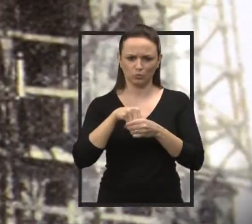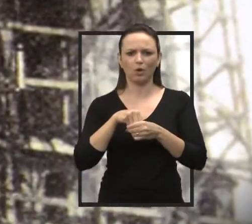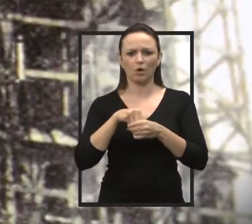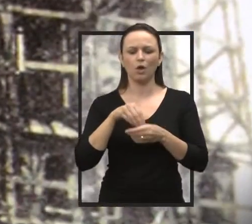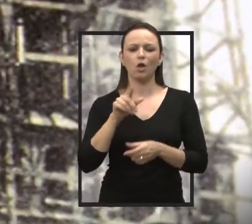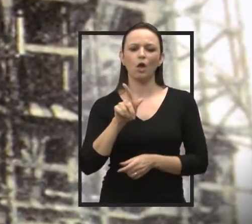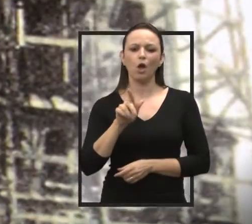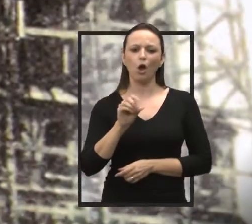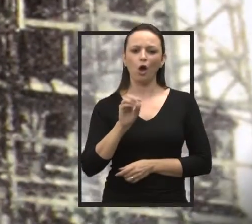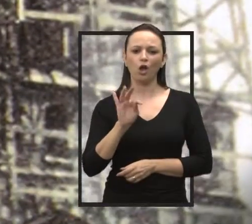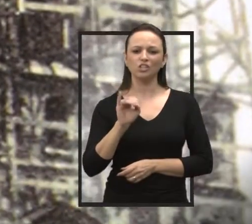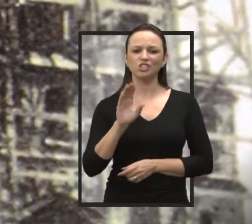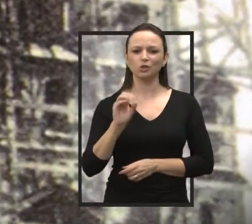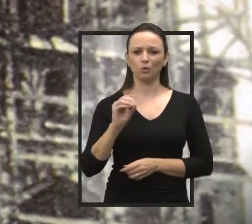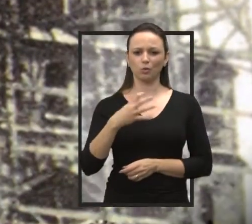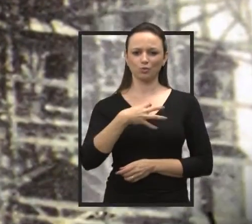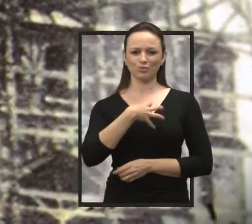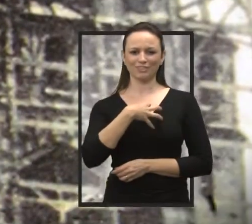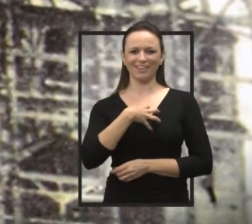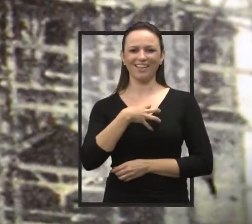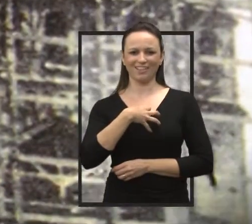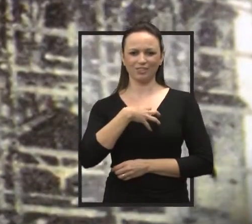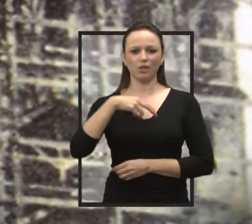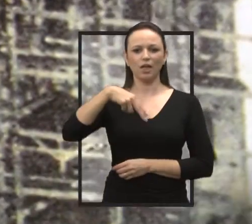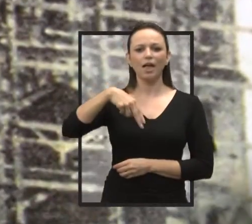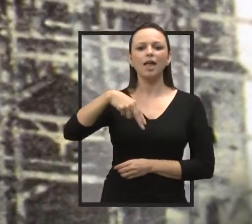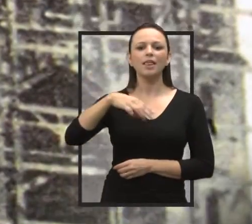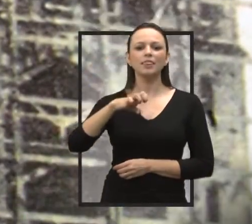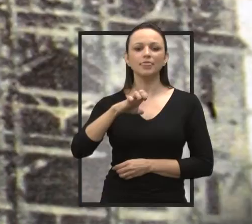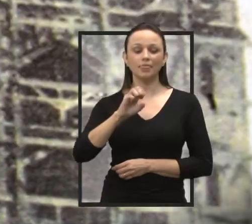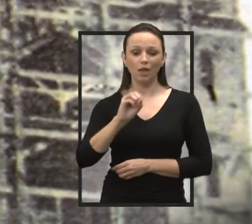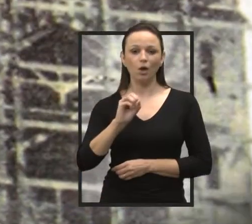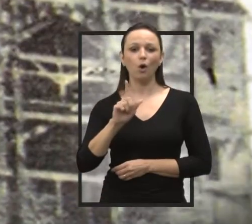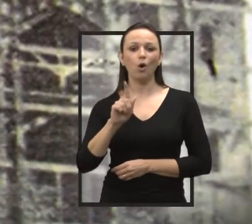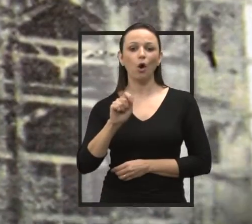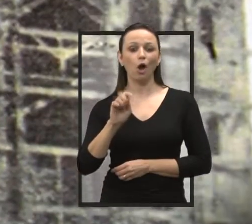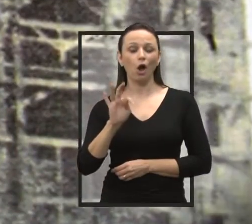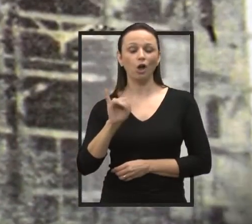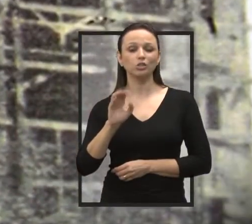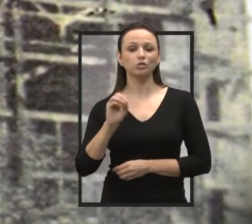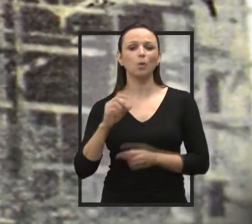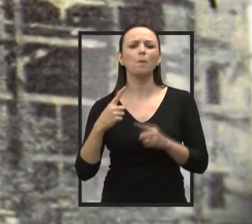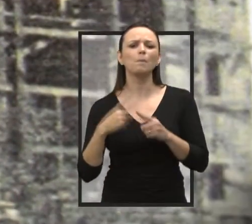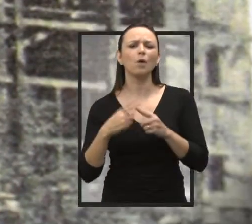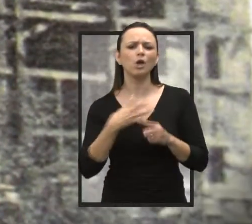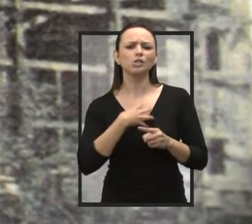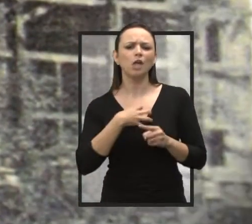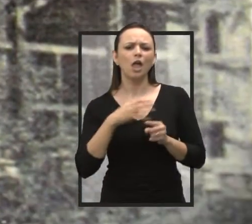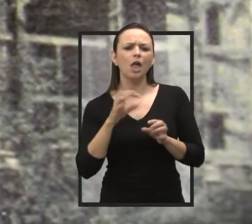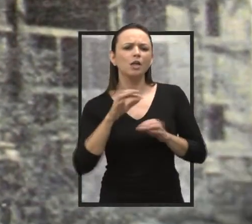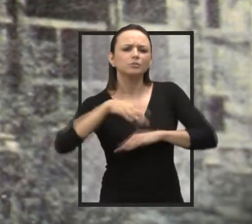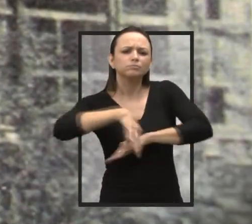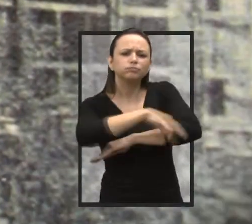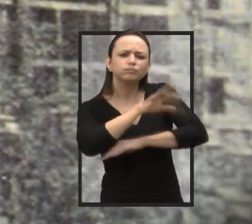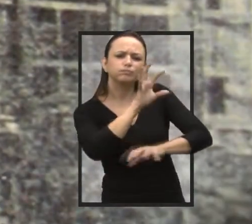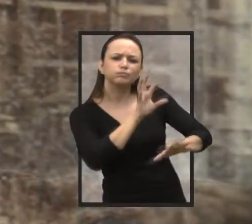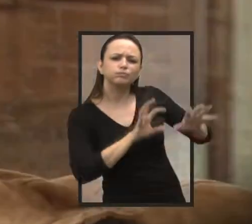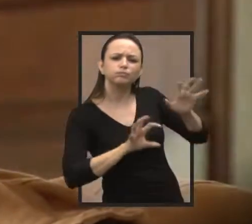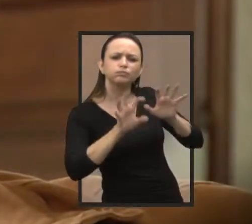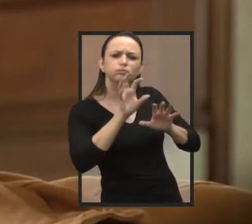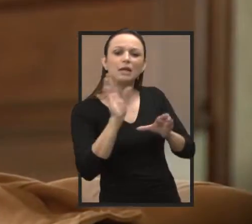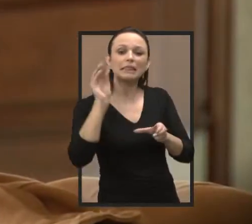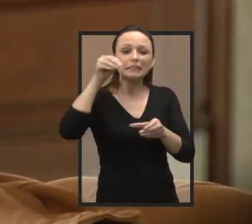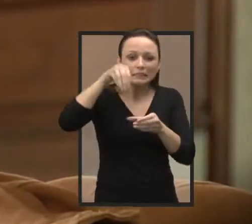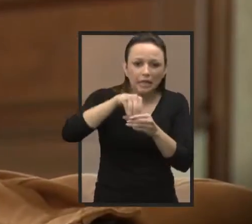gótico. Na verdade, o neogótico. Chamo de neogótico dentro do ecletismo.